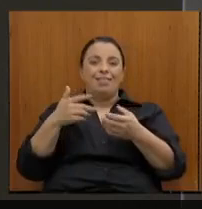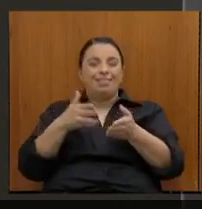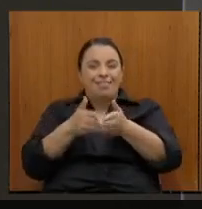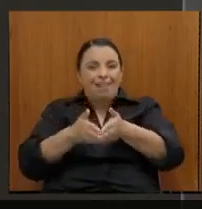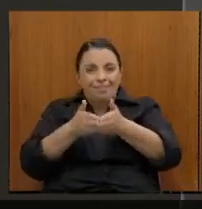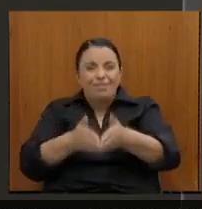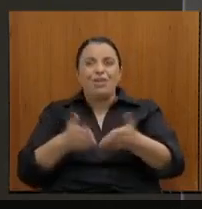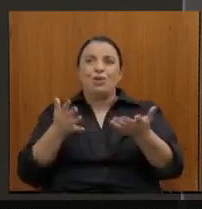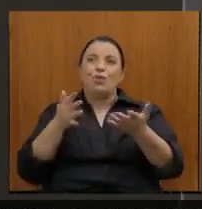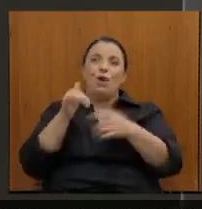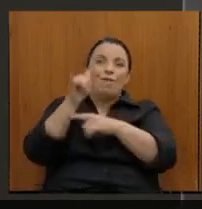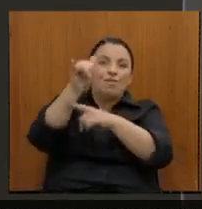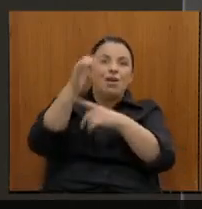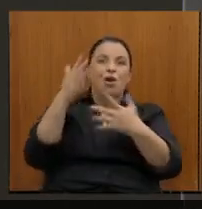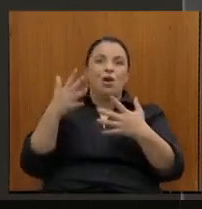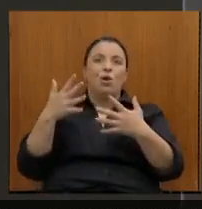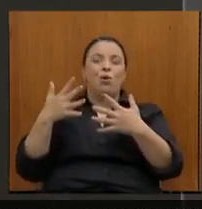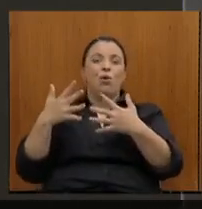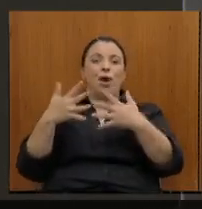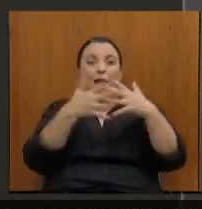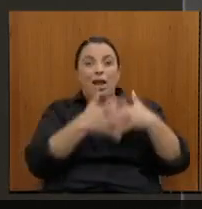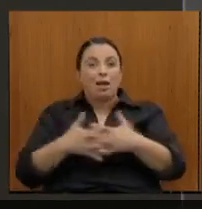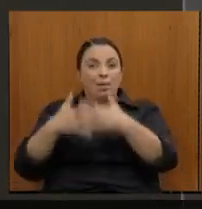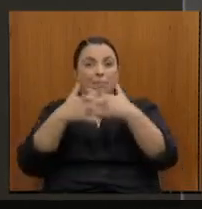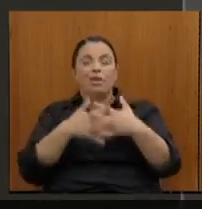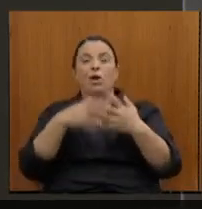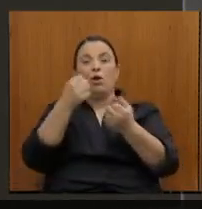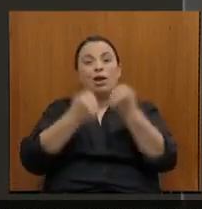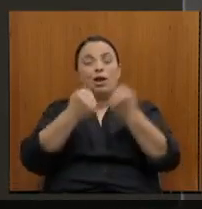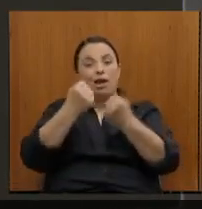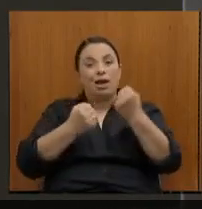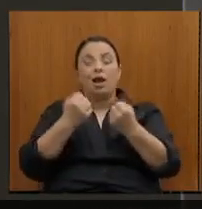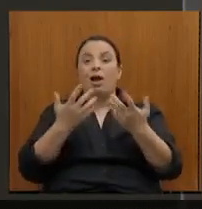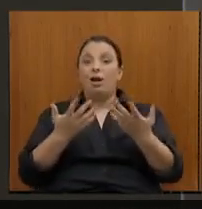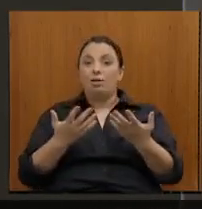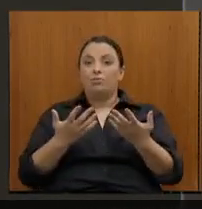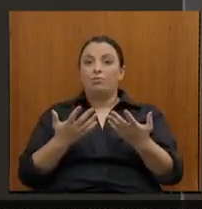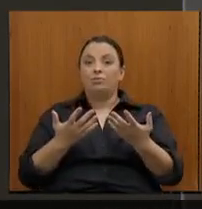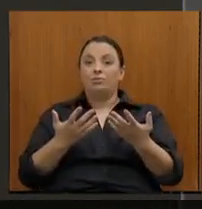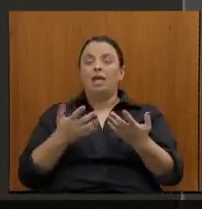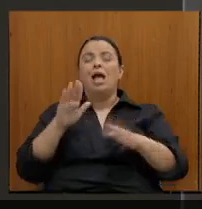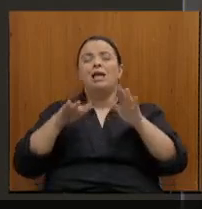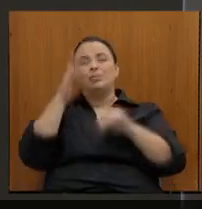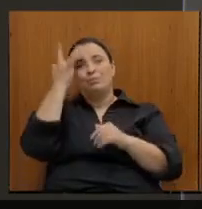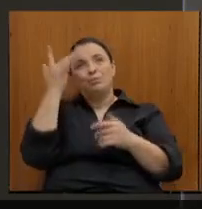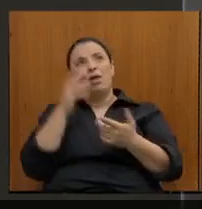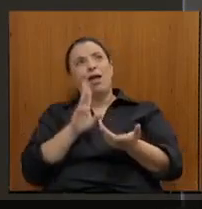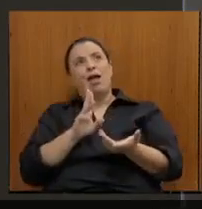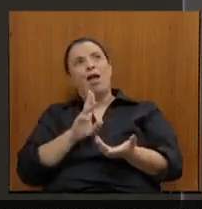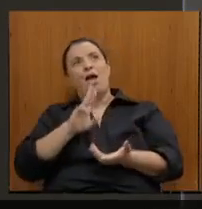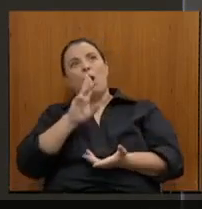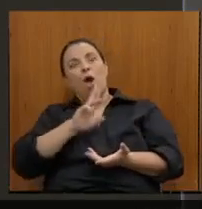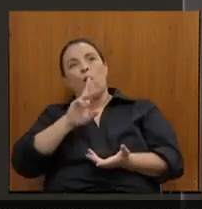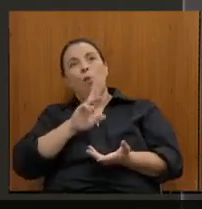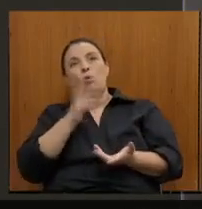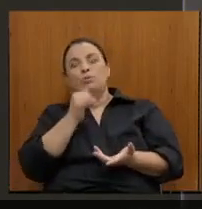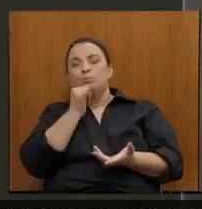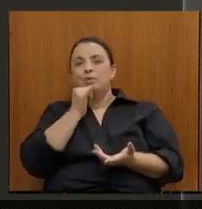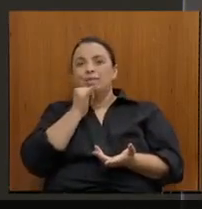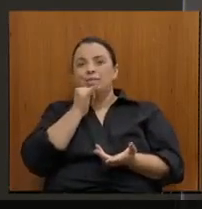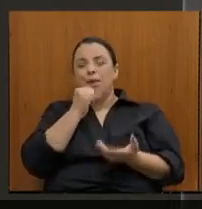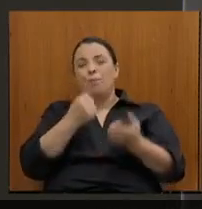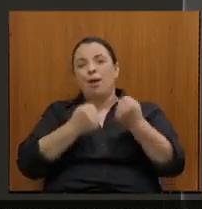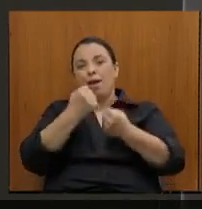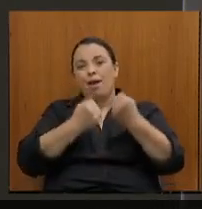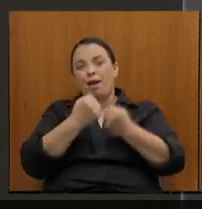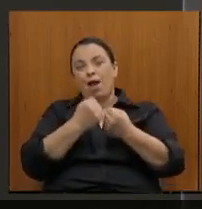e a parte de carros tem gente que na parte de carro de passeio acha que aplicação com bateria ela ela